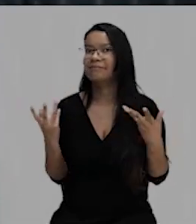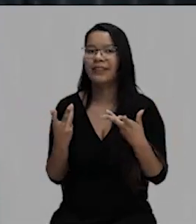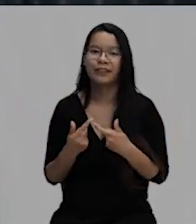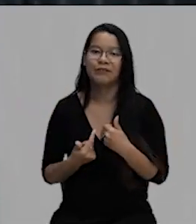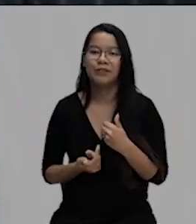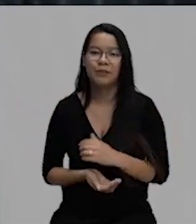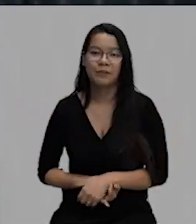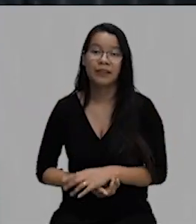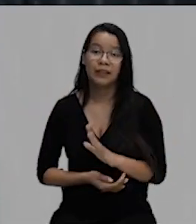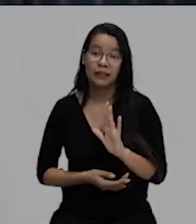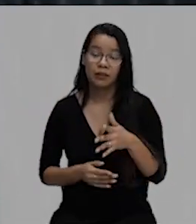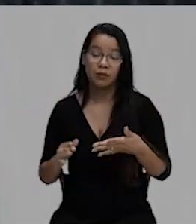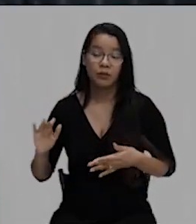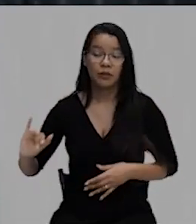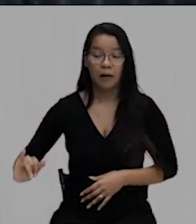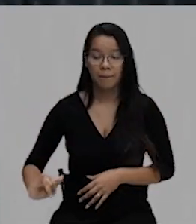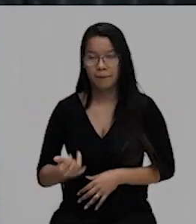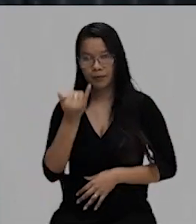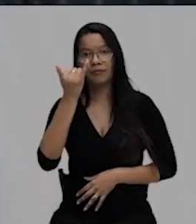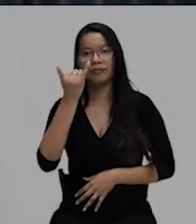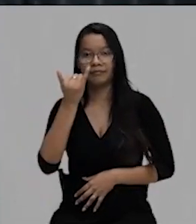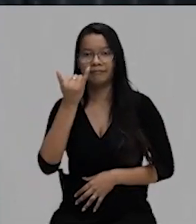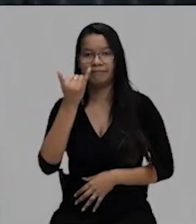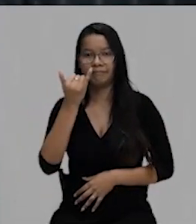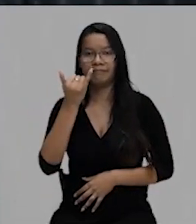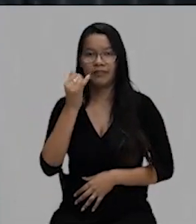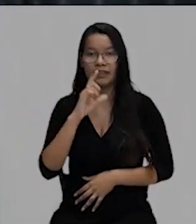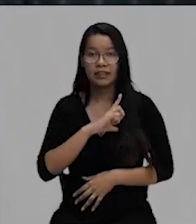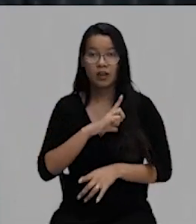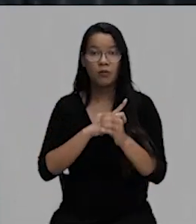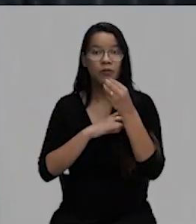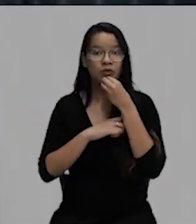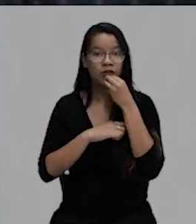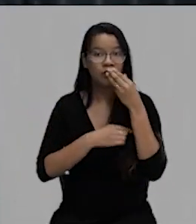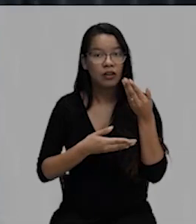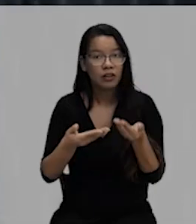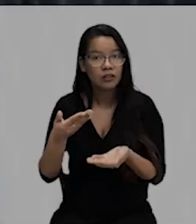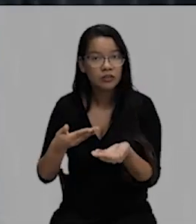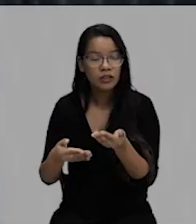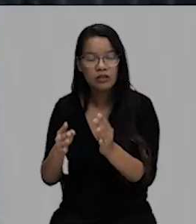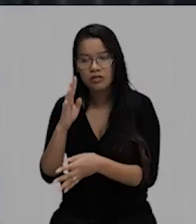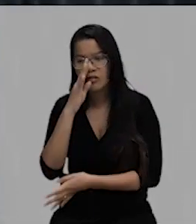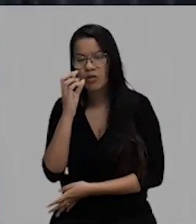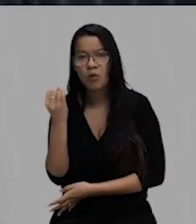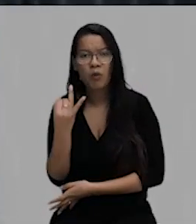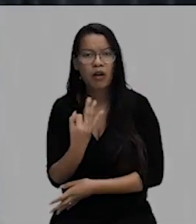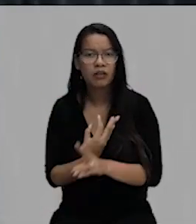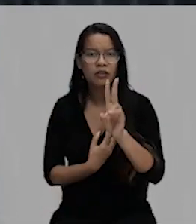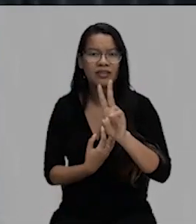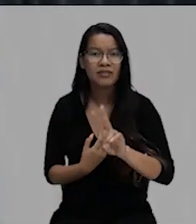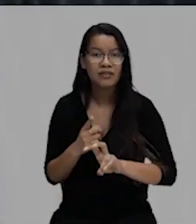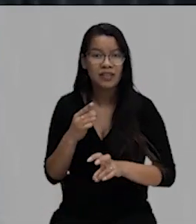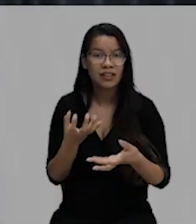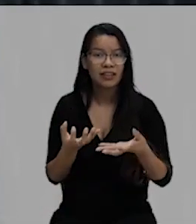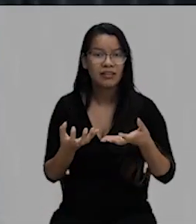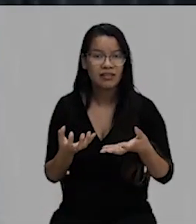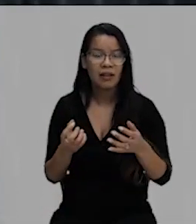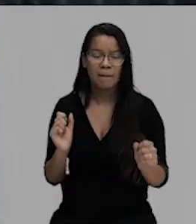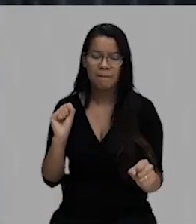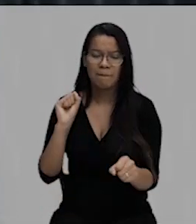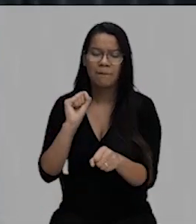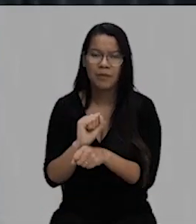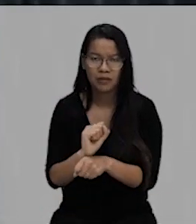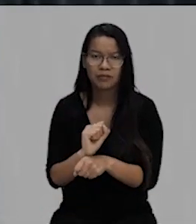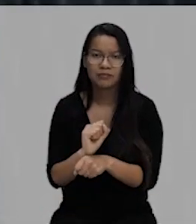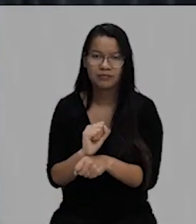Então, aproveitem, é isso que eu quero dizer para vocês. Vocês têm as oportunidades aí para assistir quantas vezes você quiser, dá o